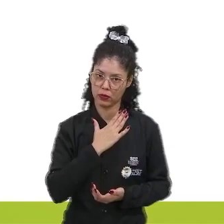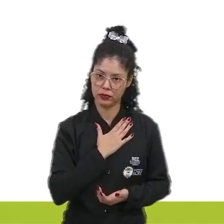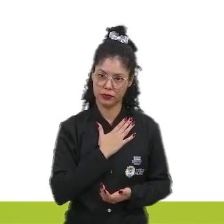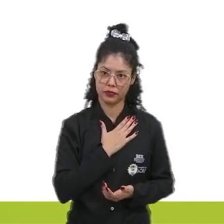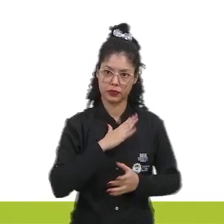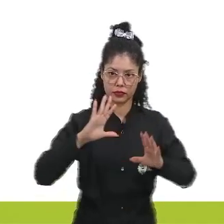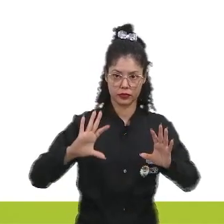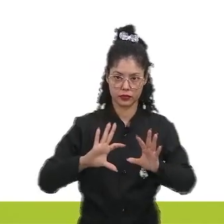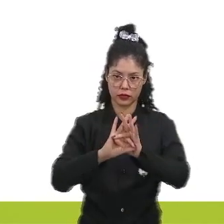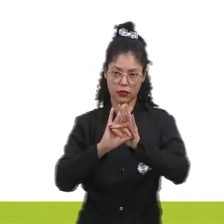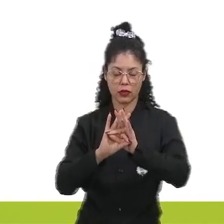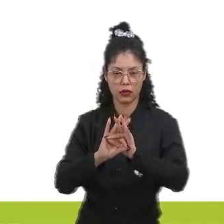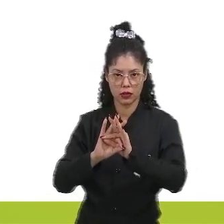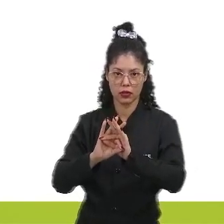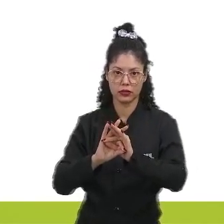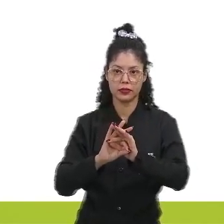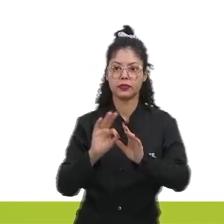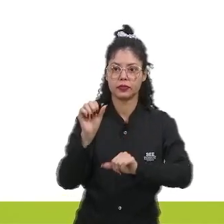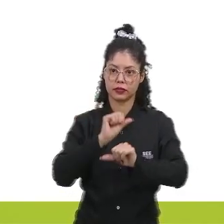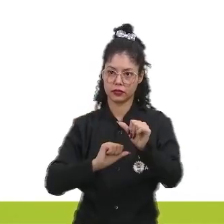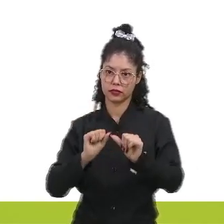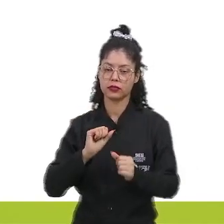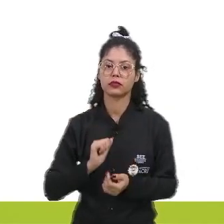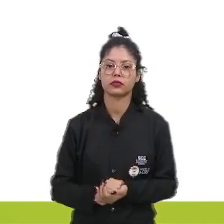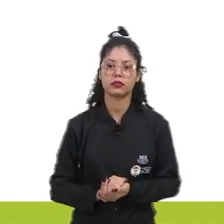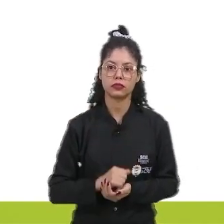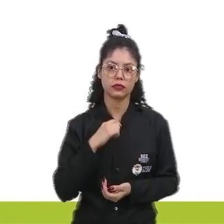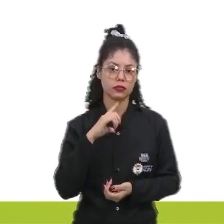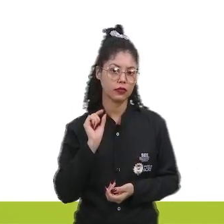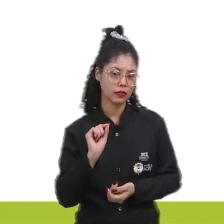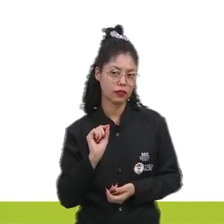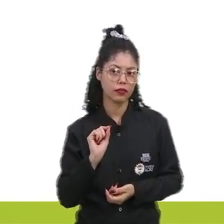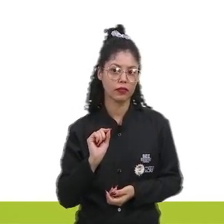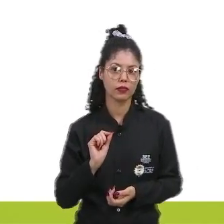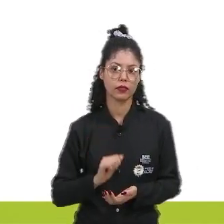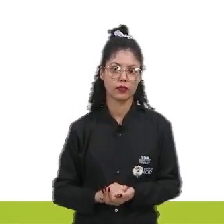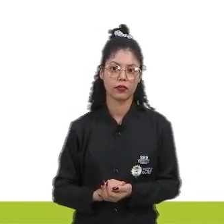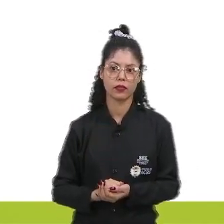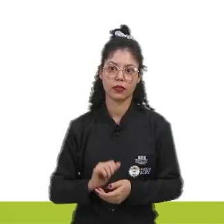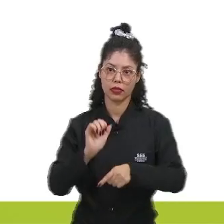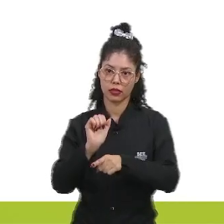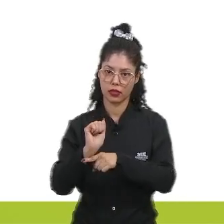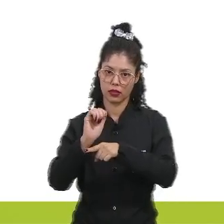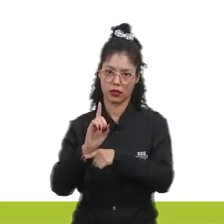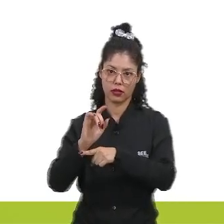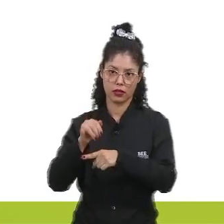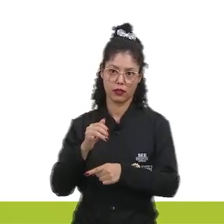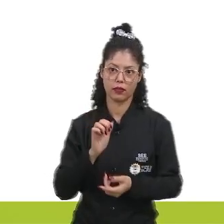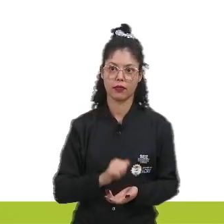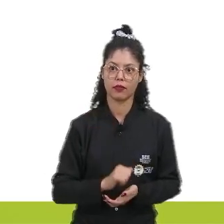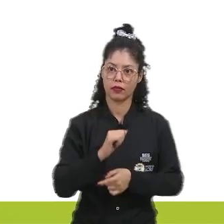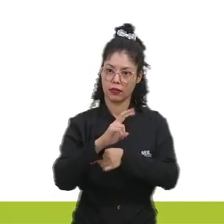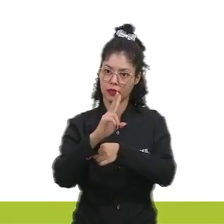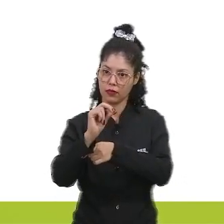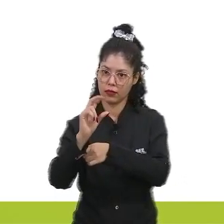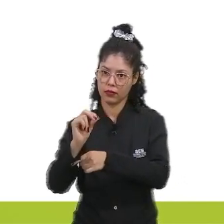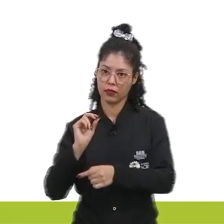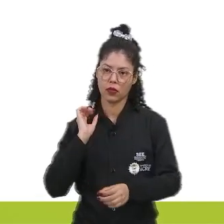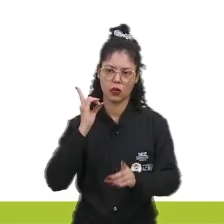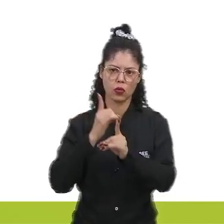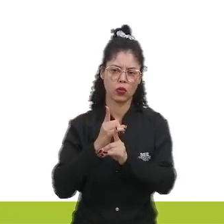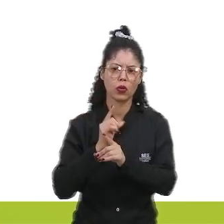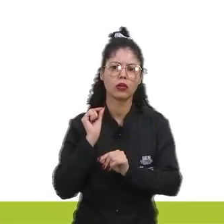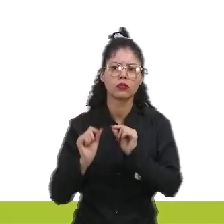a minha relação do cateto aqui oposto, né? Oposto, e aqui o adjacente, né? Que é o quinhentão. Professor, onde é que eu vou